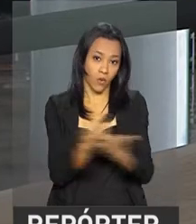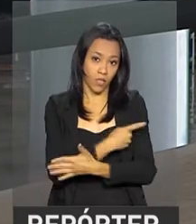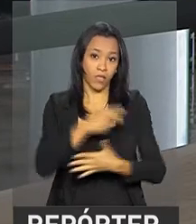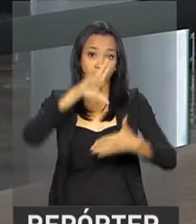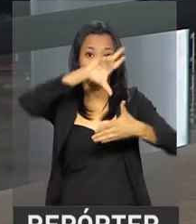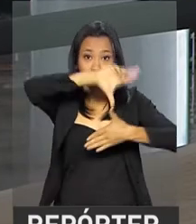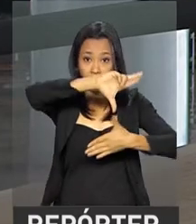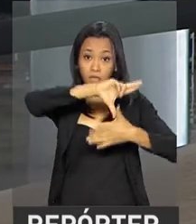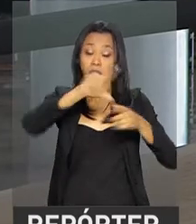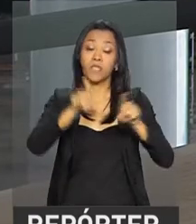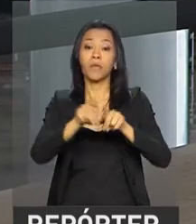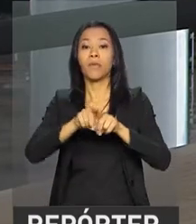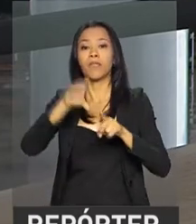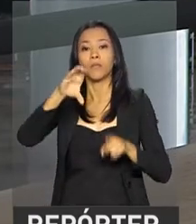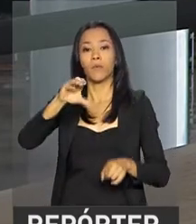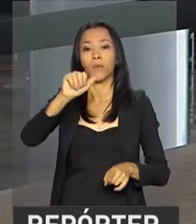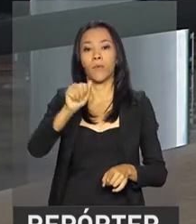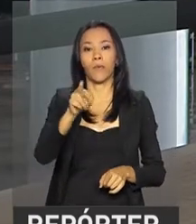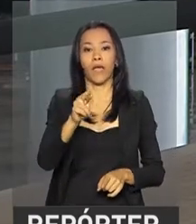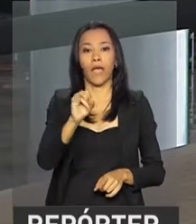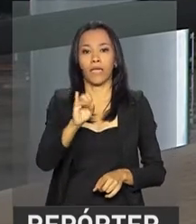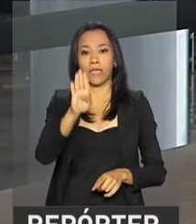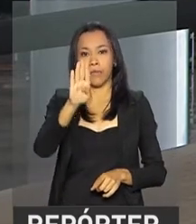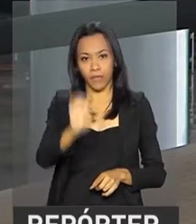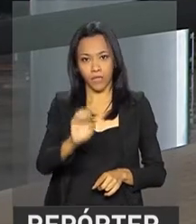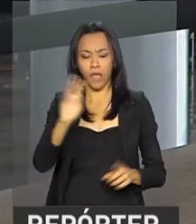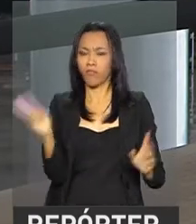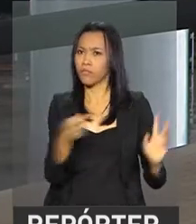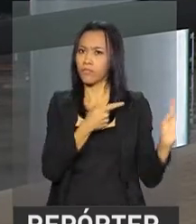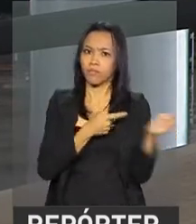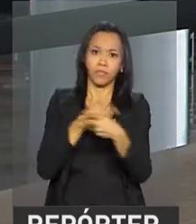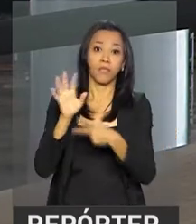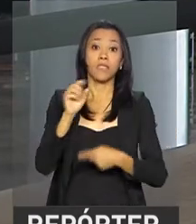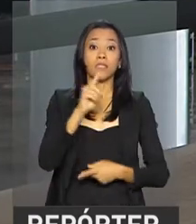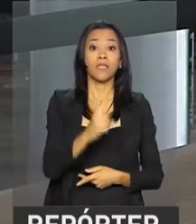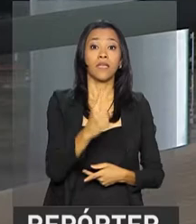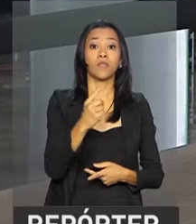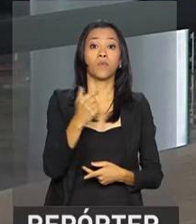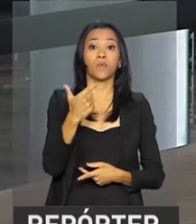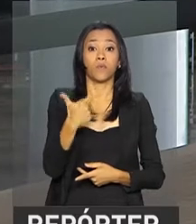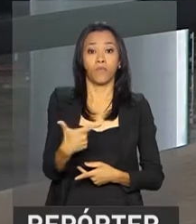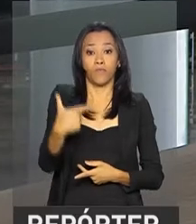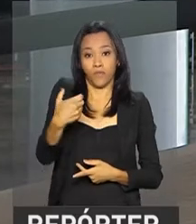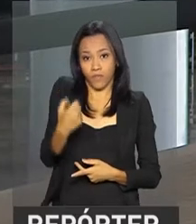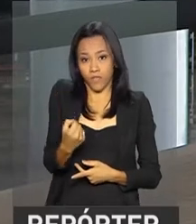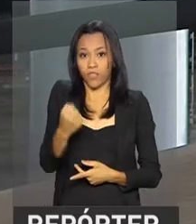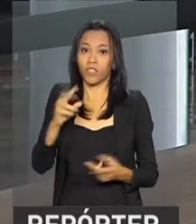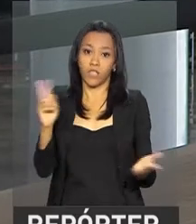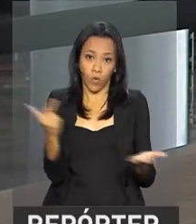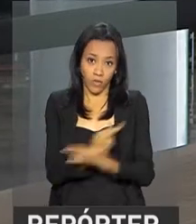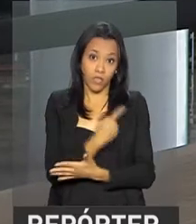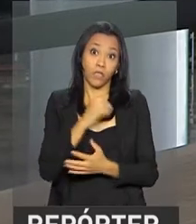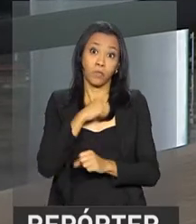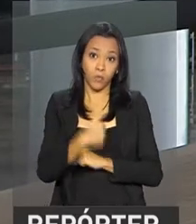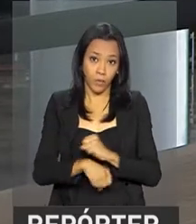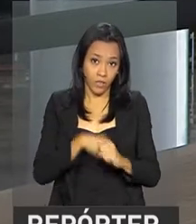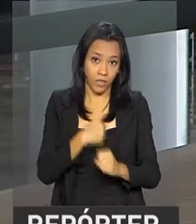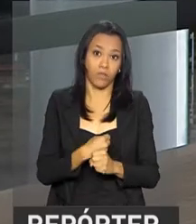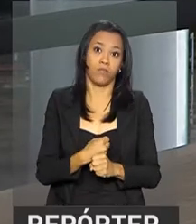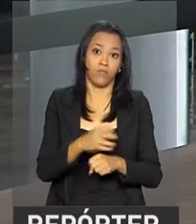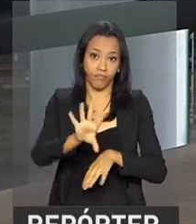também no caribe que hoje está em 120 casos por ano aqui no brasil um levantamento do ministério da saúde